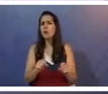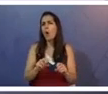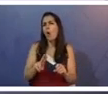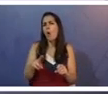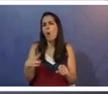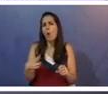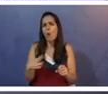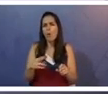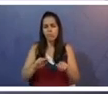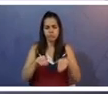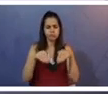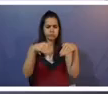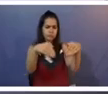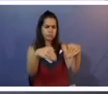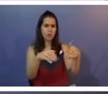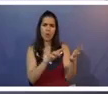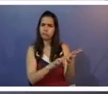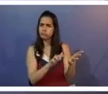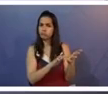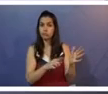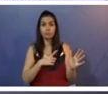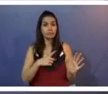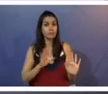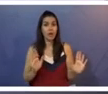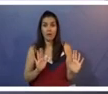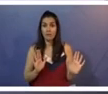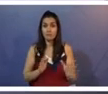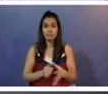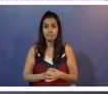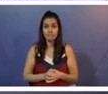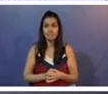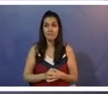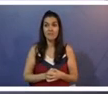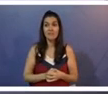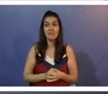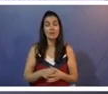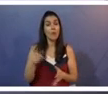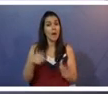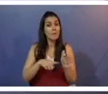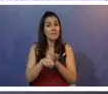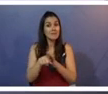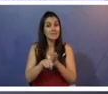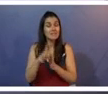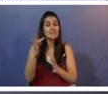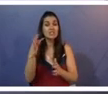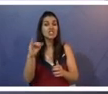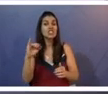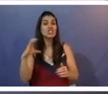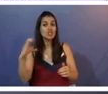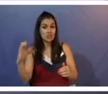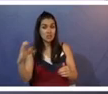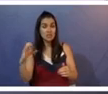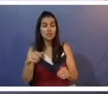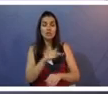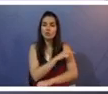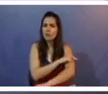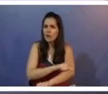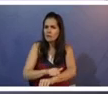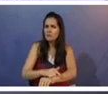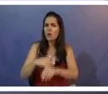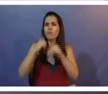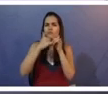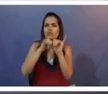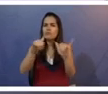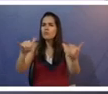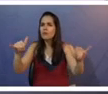tablet, para estudar em casa. É o que revela a 10ª edição da pesquisa TIC, Educação 2019,